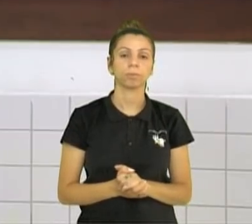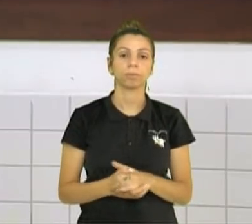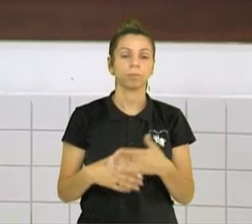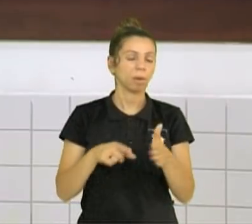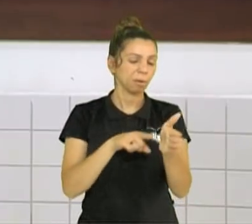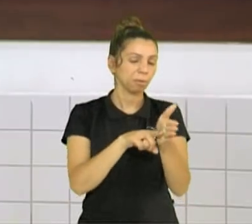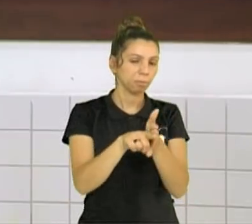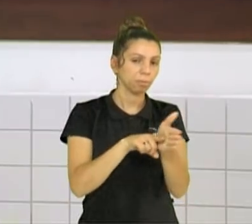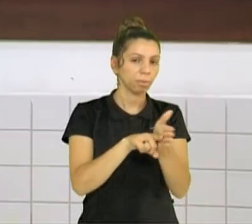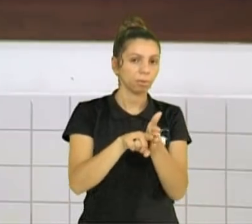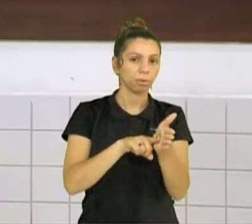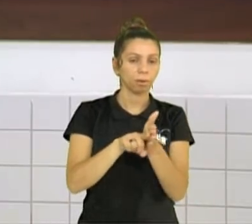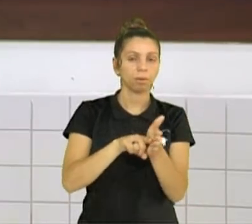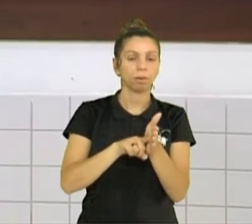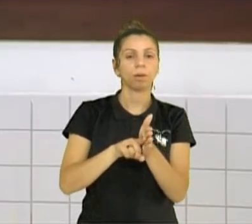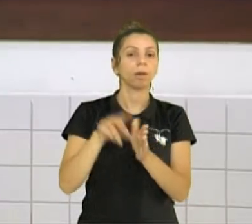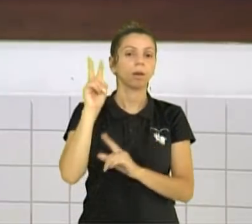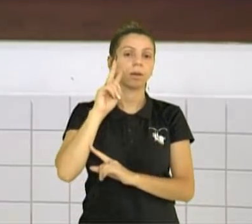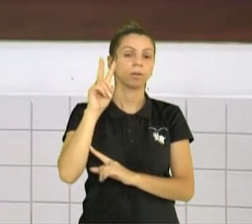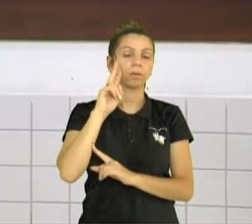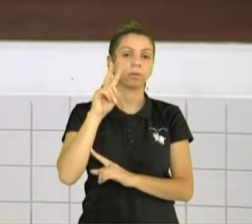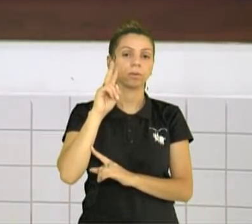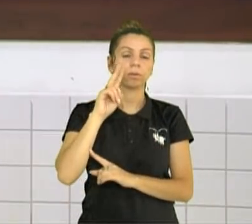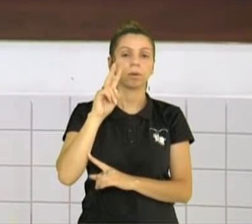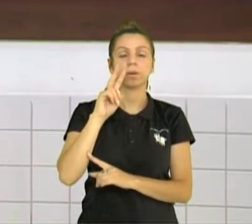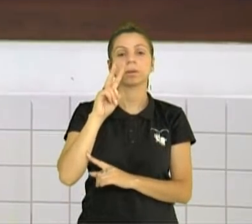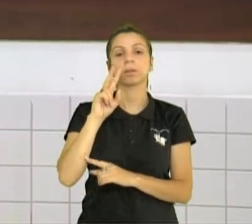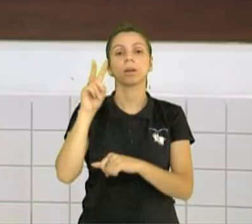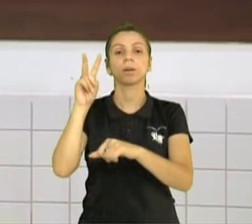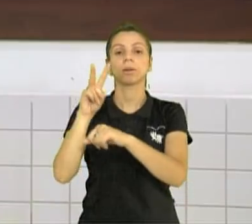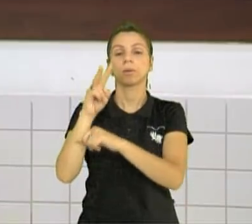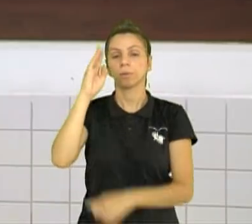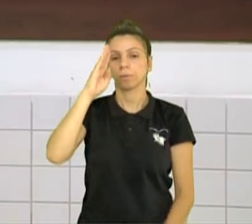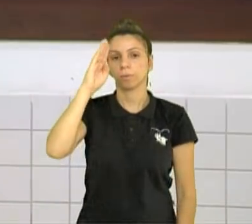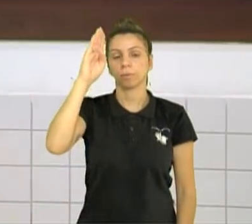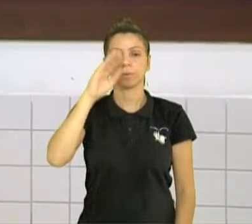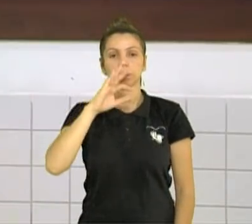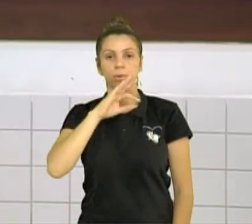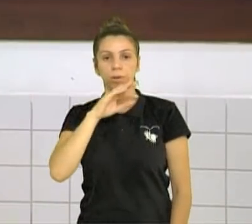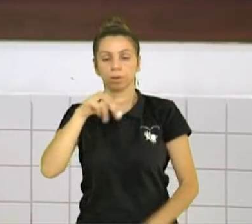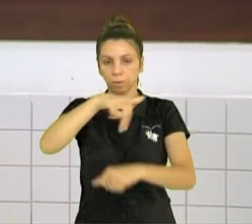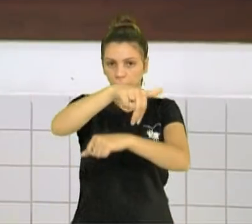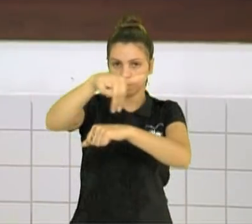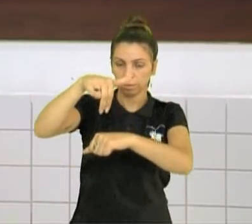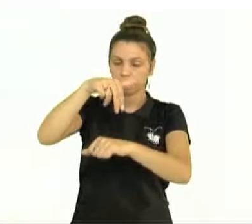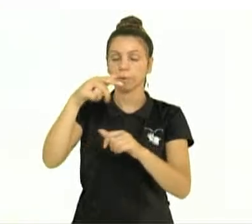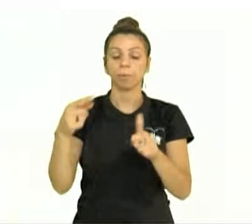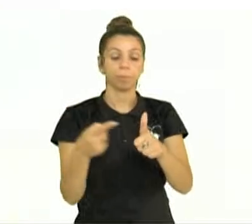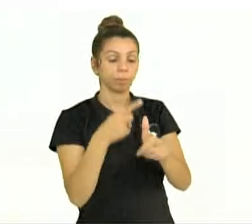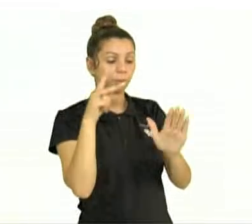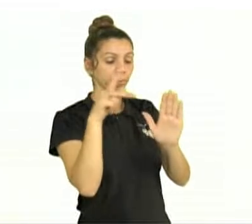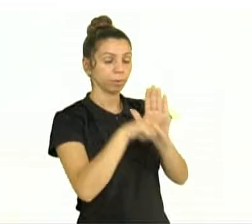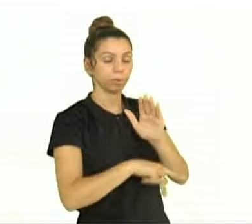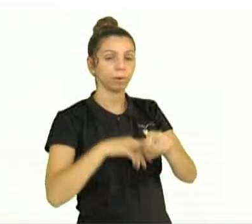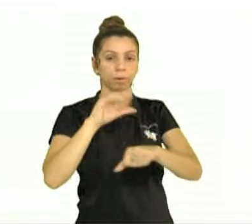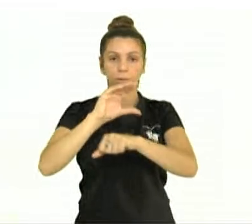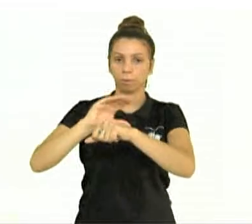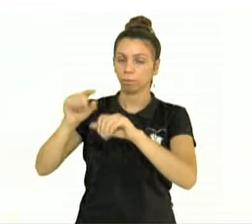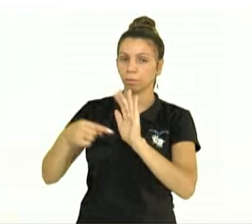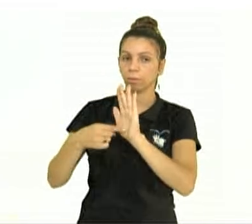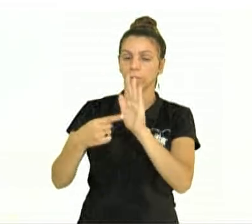vocês pesquisarem um pouquinho a história da Guarda Nacional aí. O primeiro projeto de Constituição foi apresentado